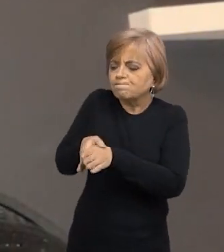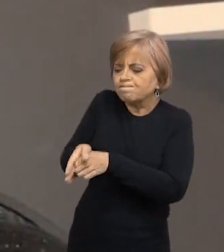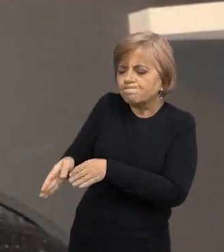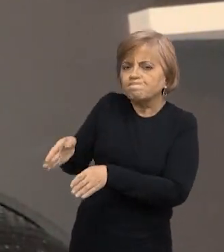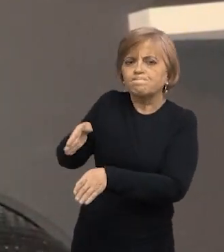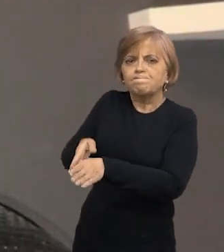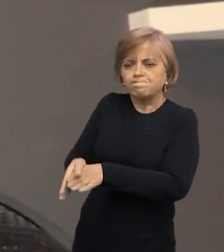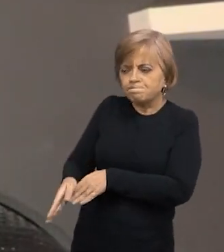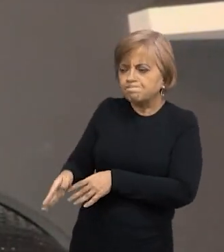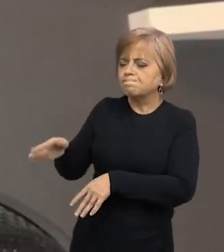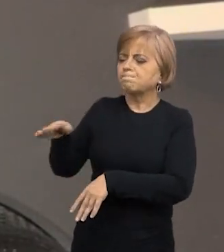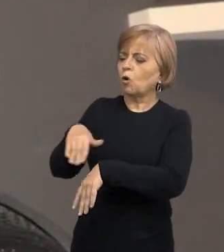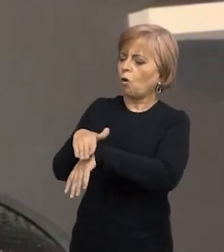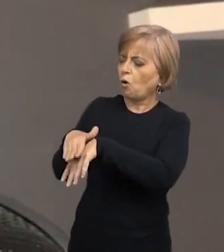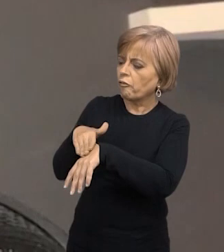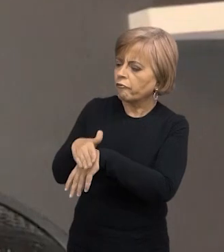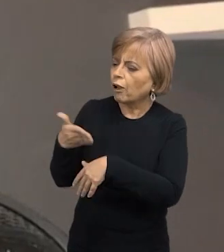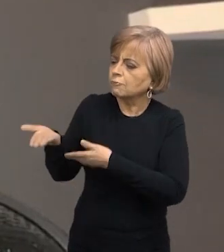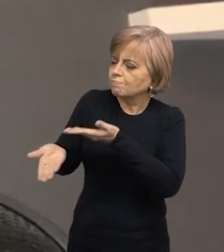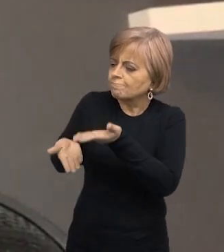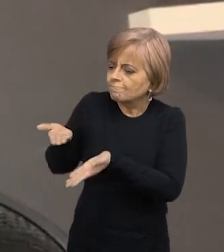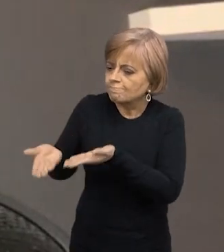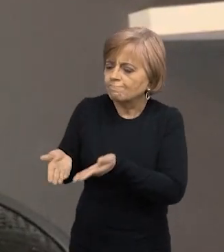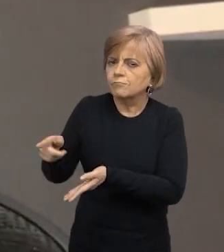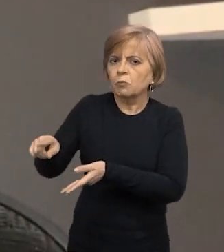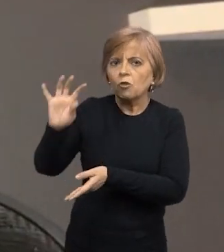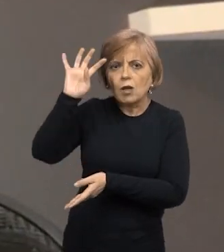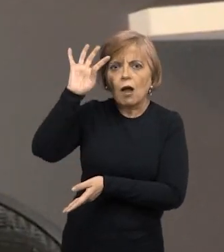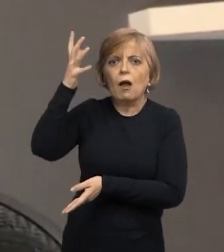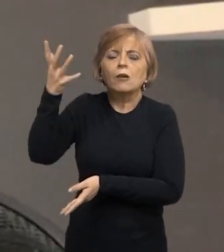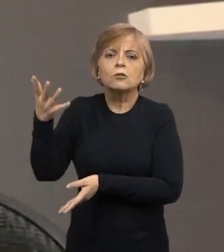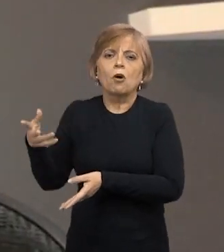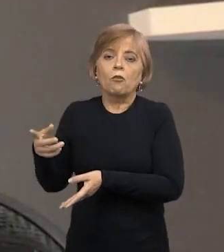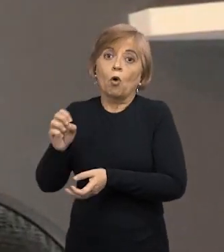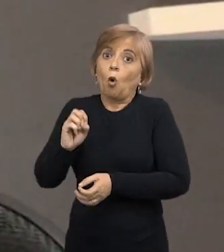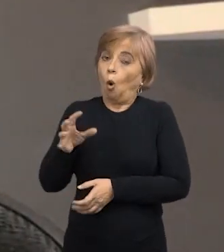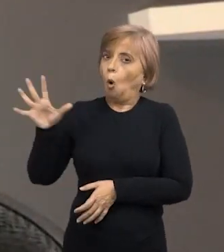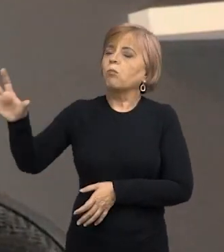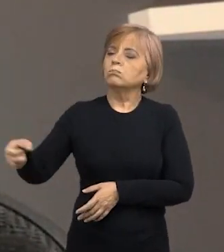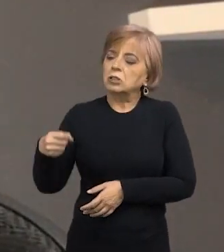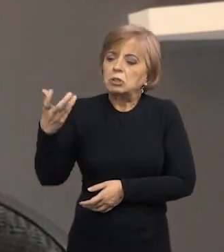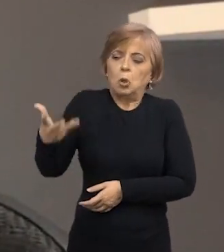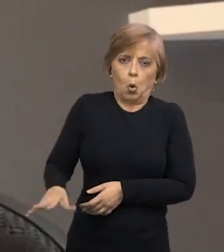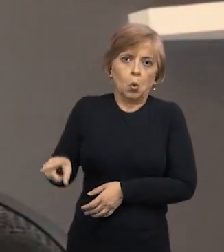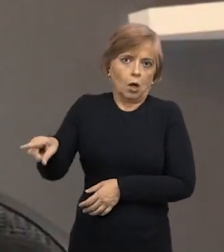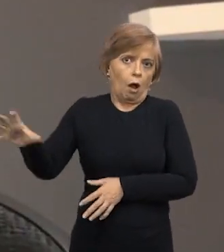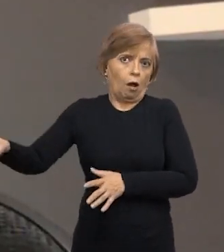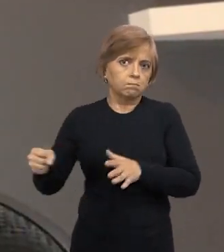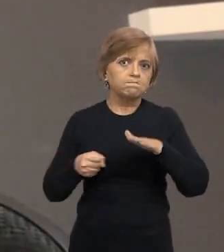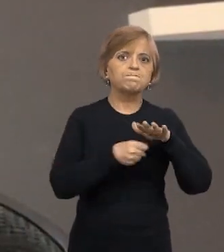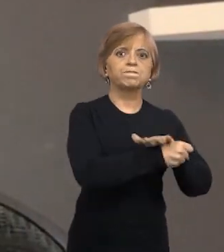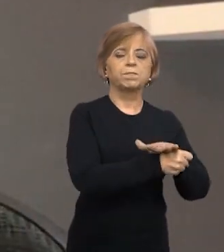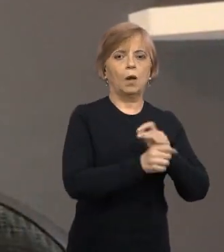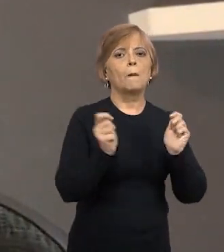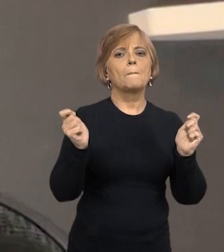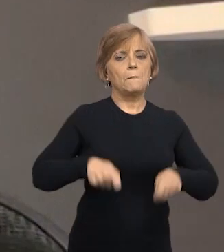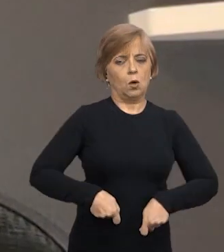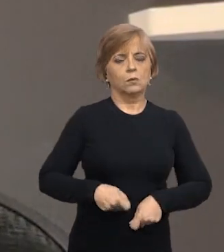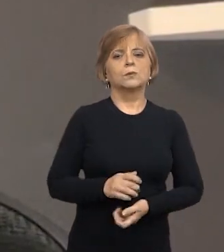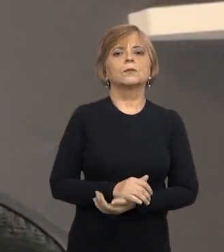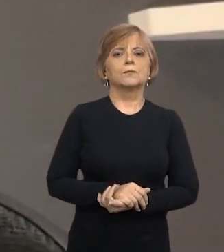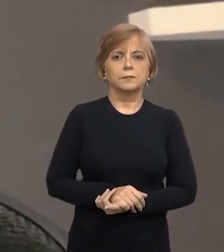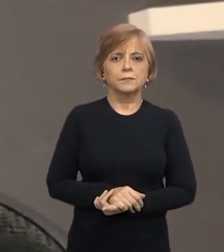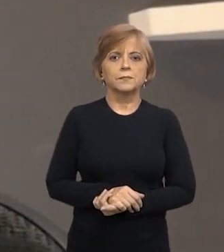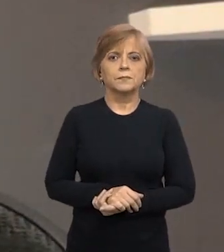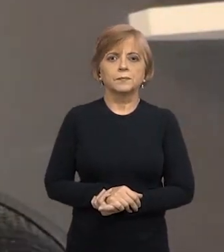convencida a ir para um hospital ou é removida compulsoriamente, já que o TAC assim possibilita,